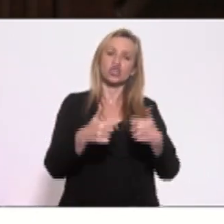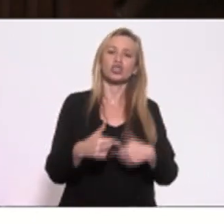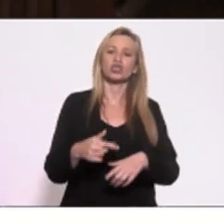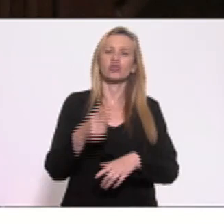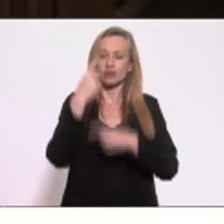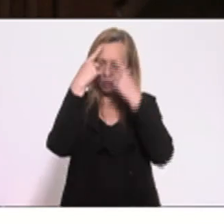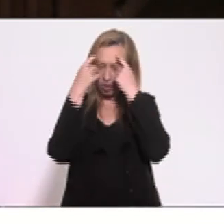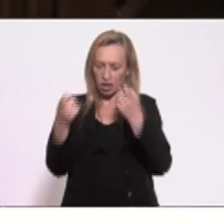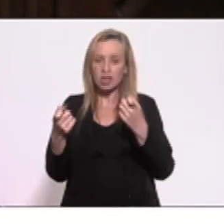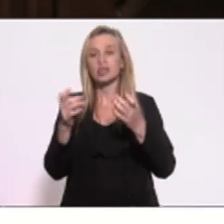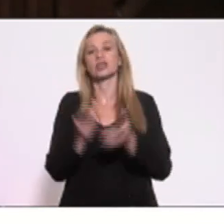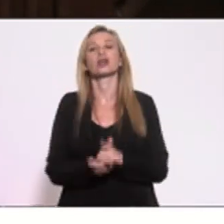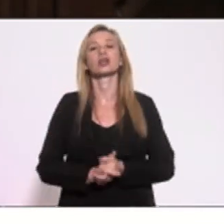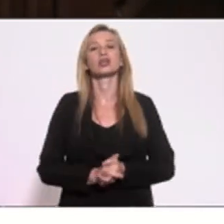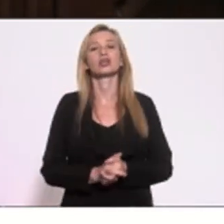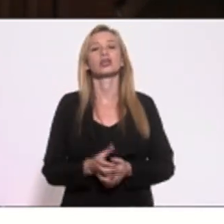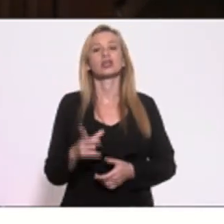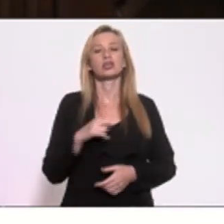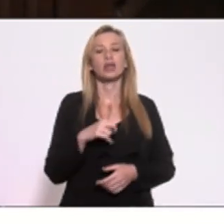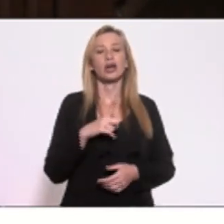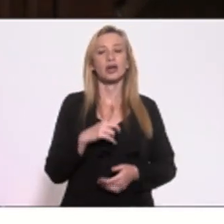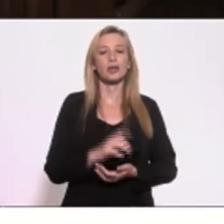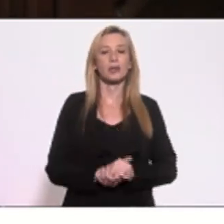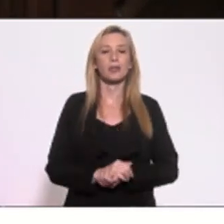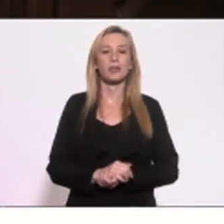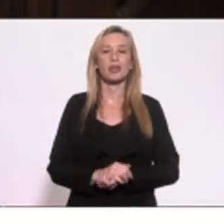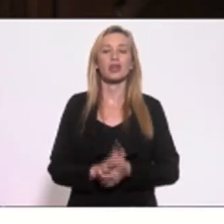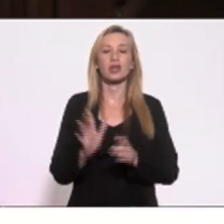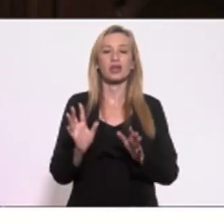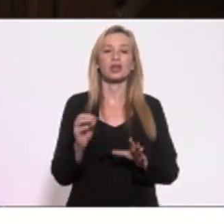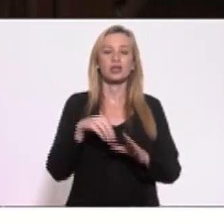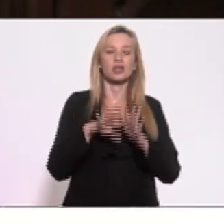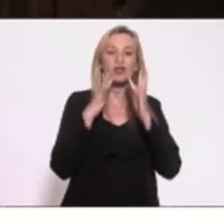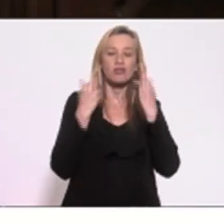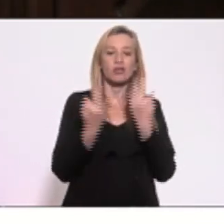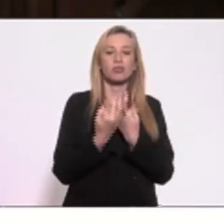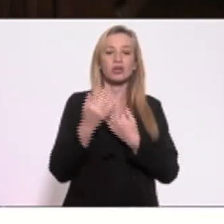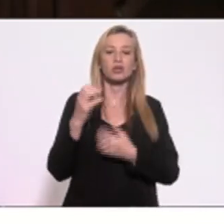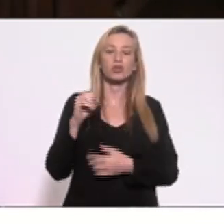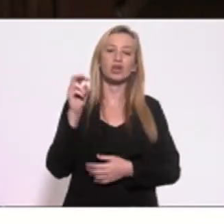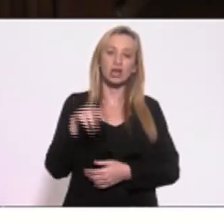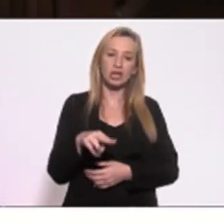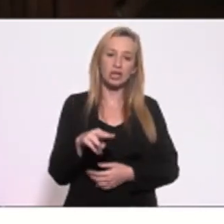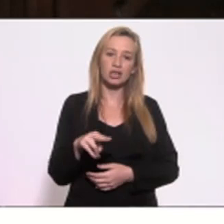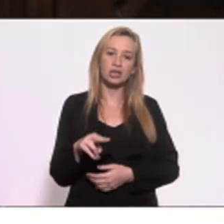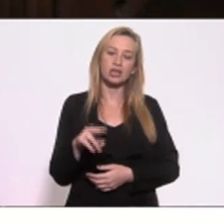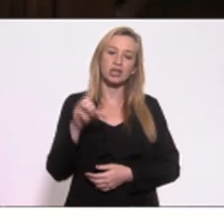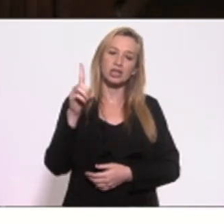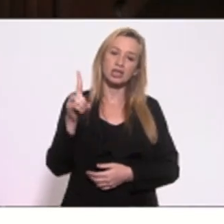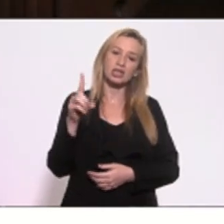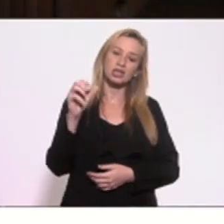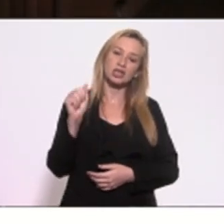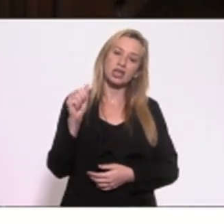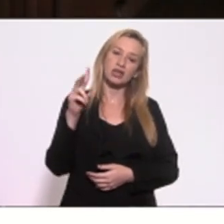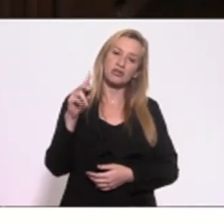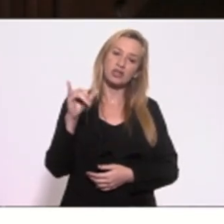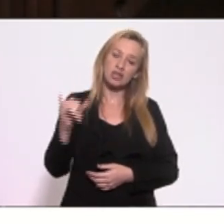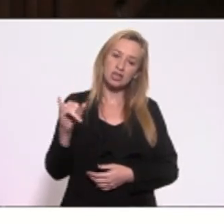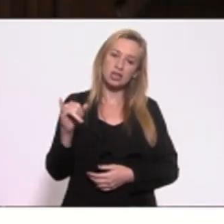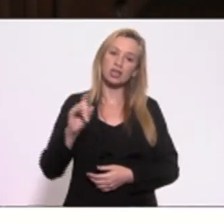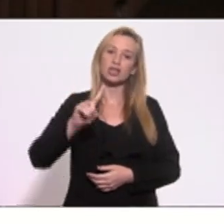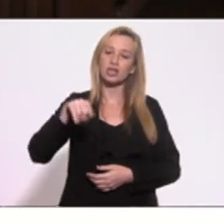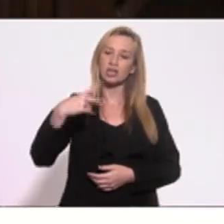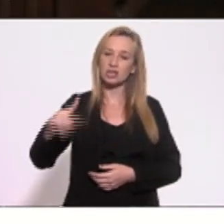quais tem estado submetida a família do Glenn, do David e seus filhos, né? Todo tipo